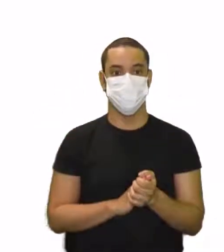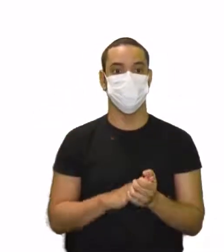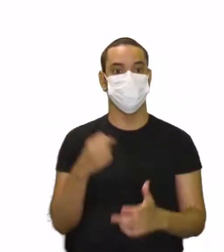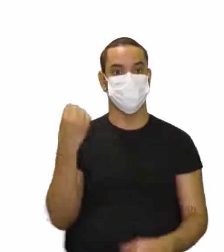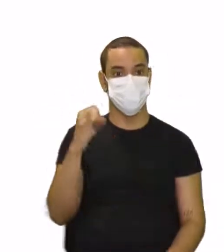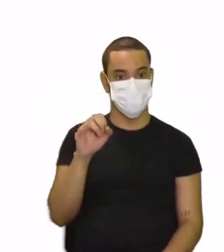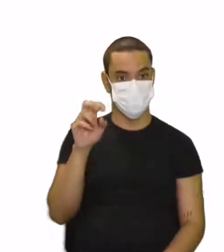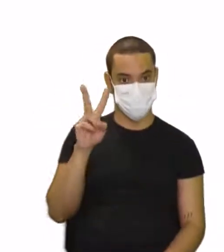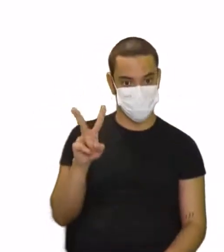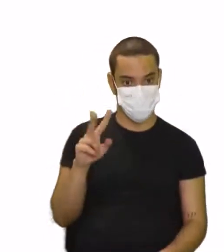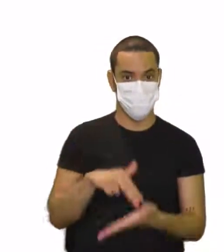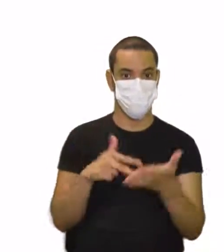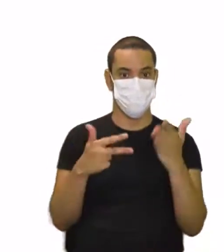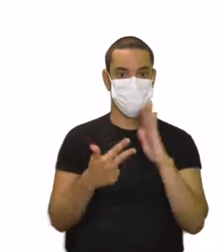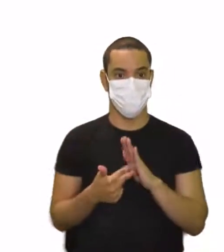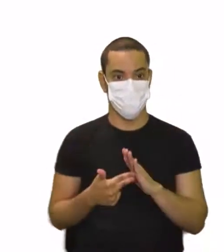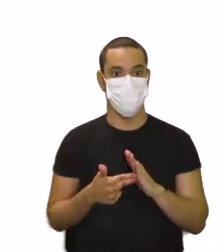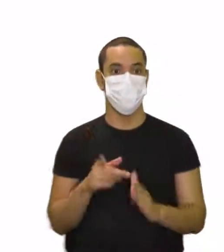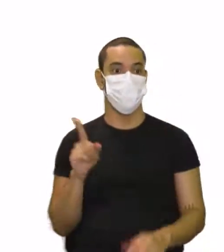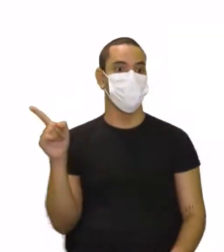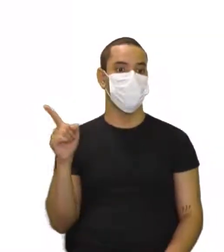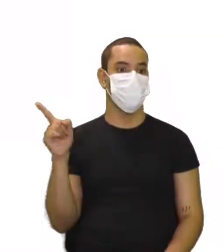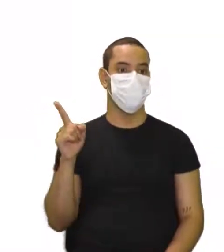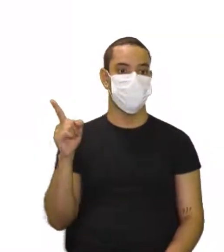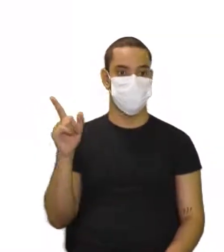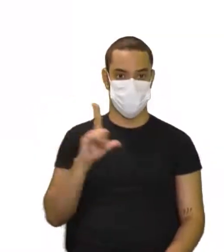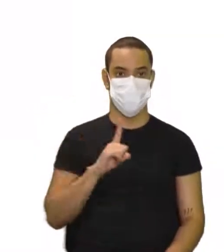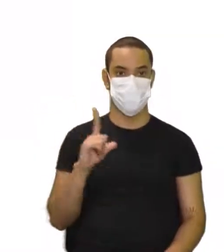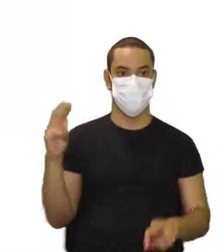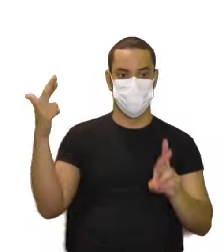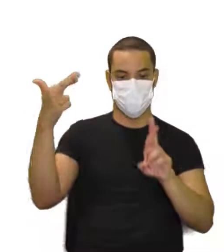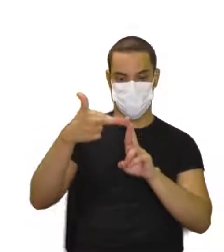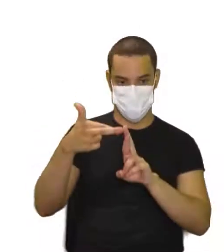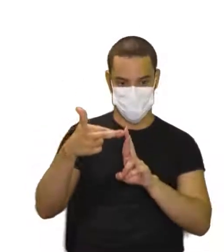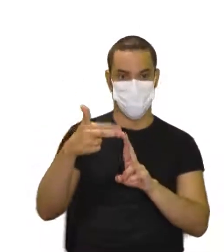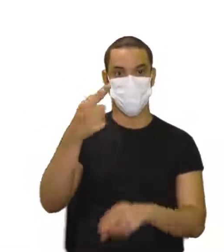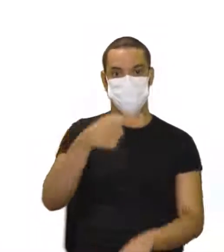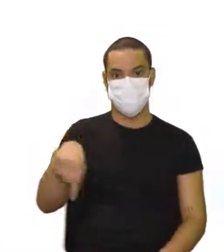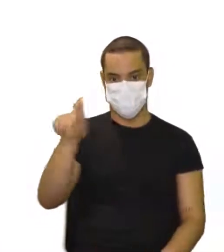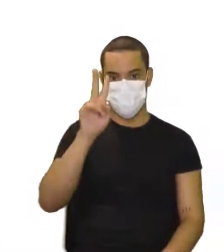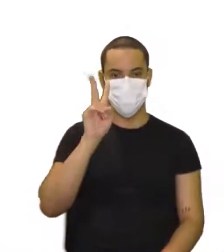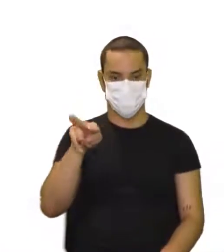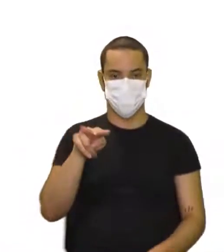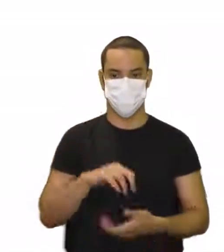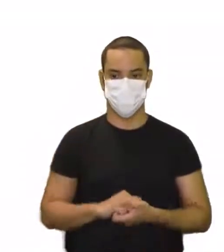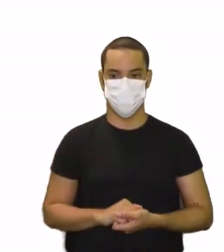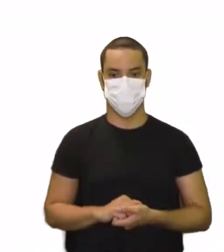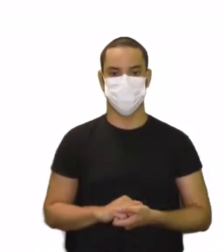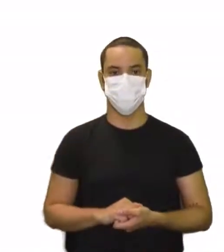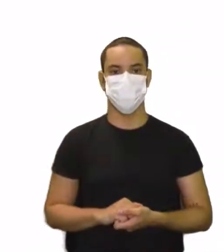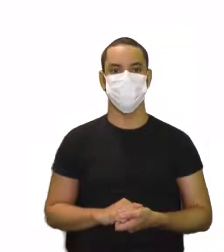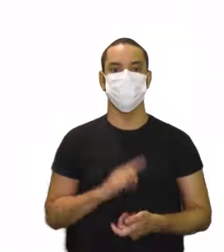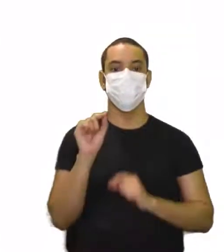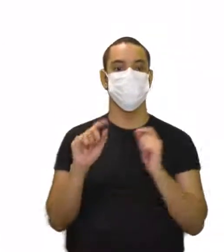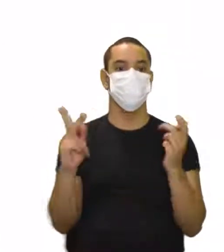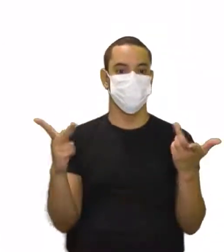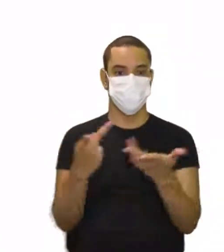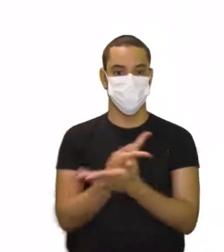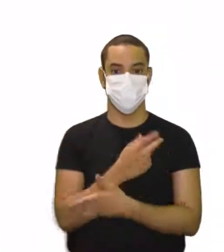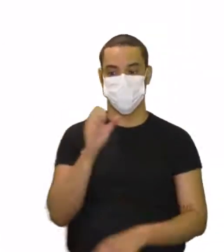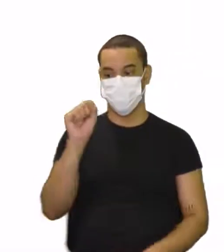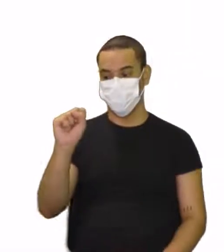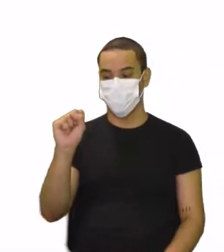referencial S', olha aqui, referencial, vocês já vão ver aqui. Relativamente ao referencial